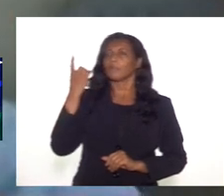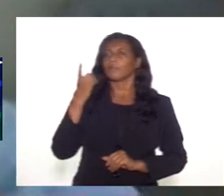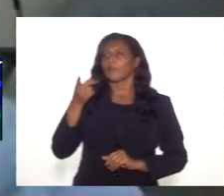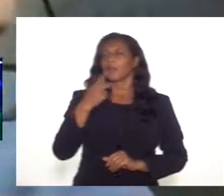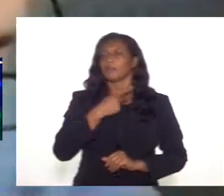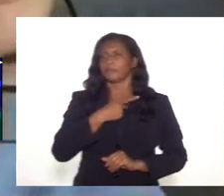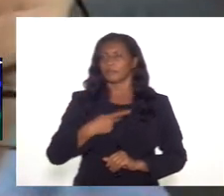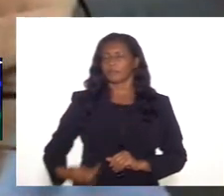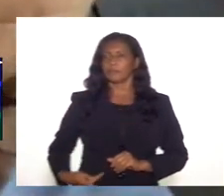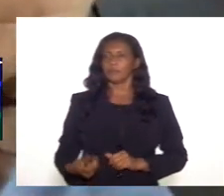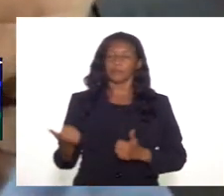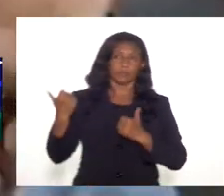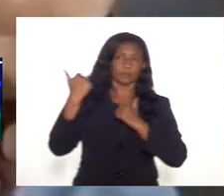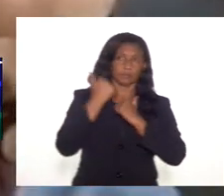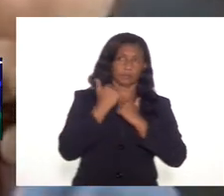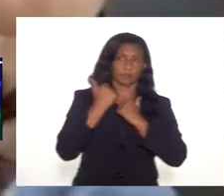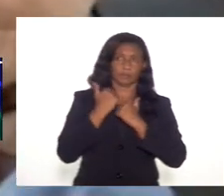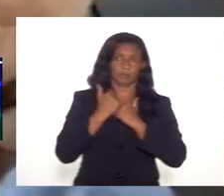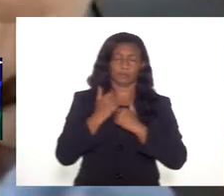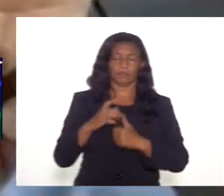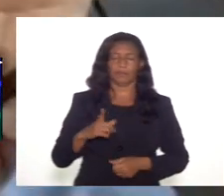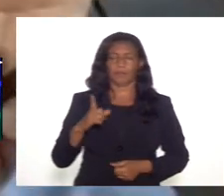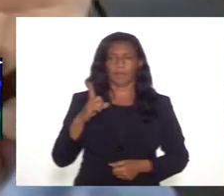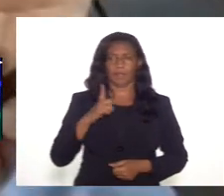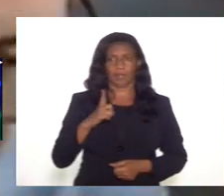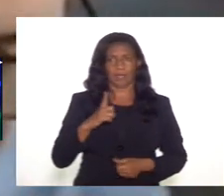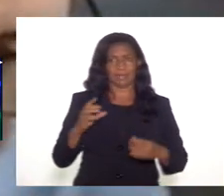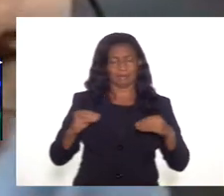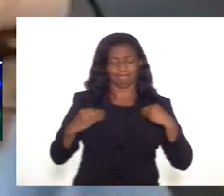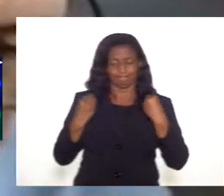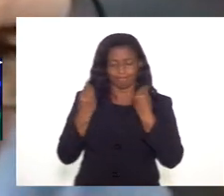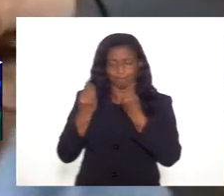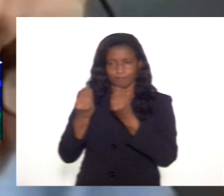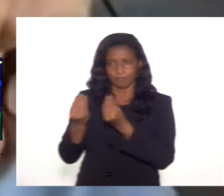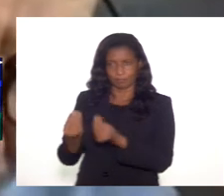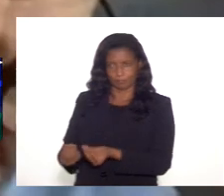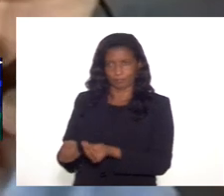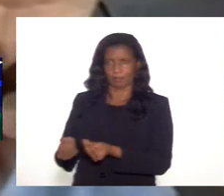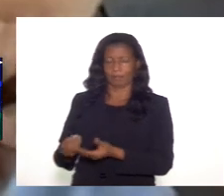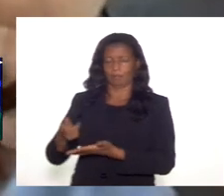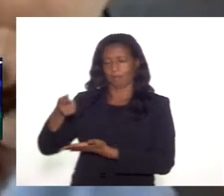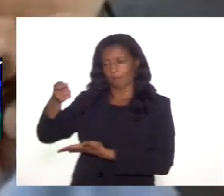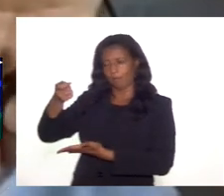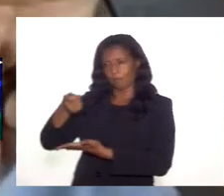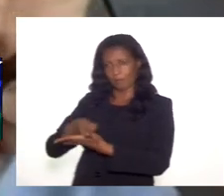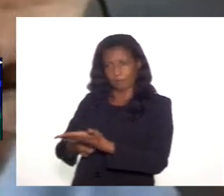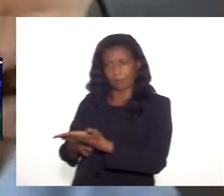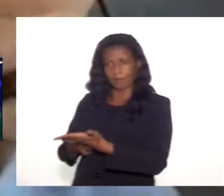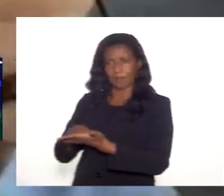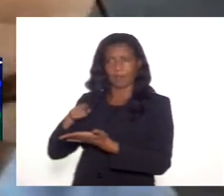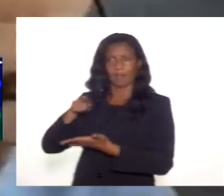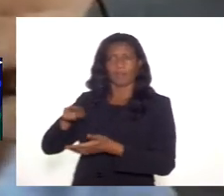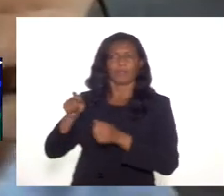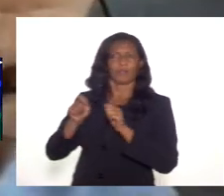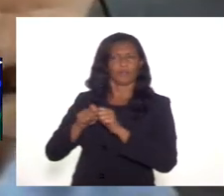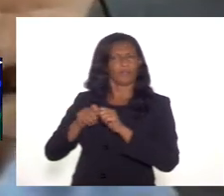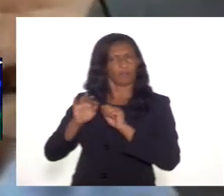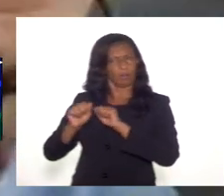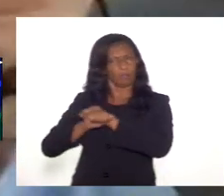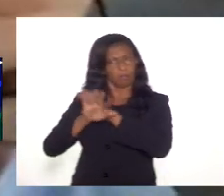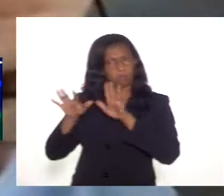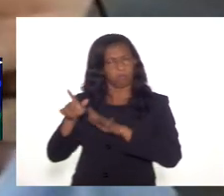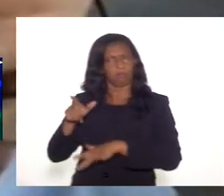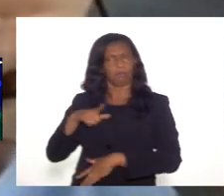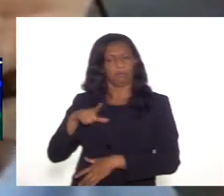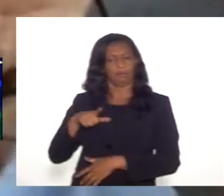substitutivo, ele contempla que o cadastro será feito, está muito claro ali